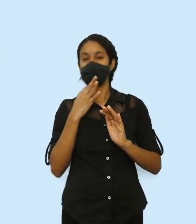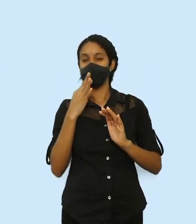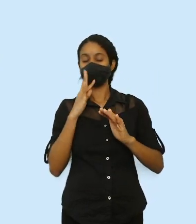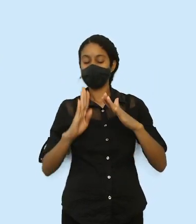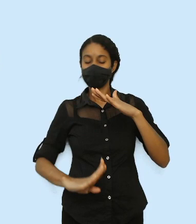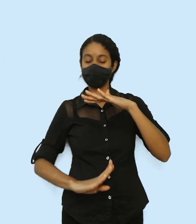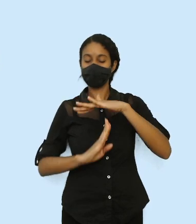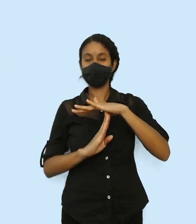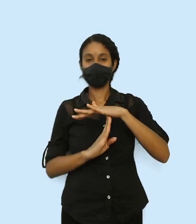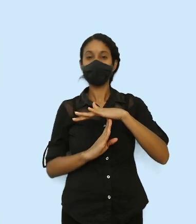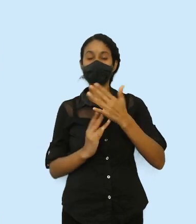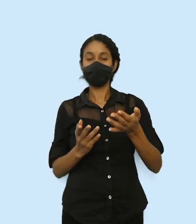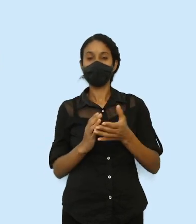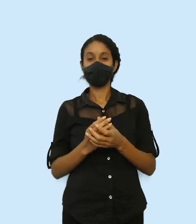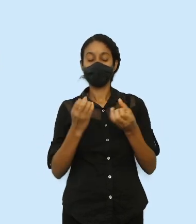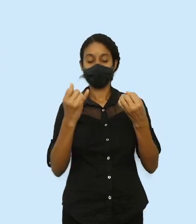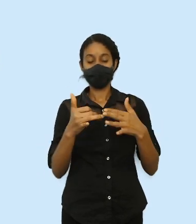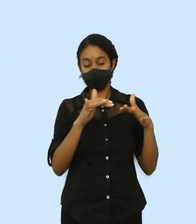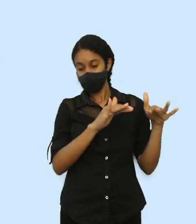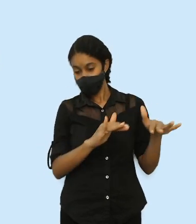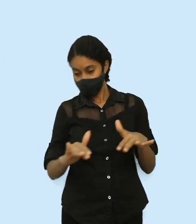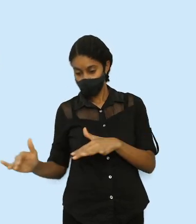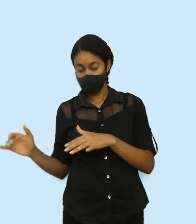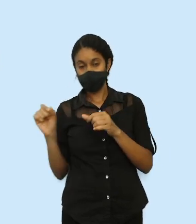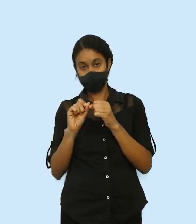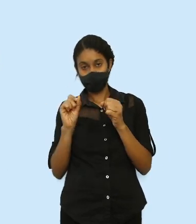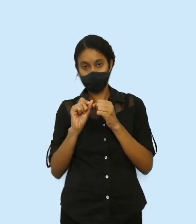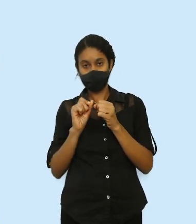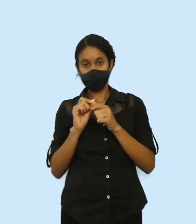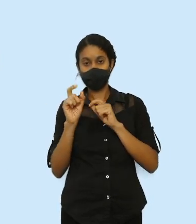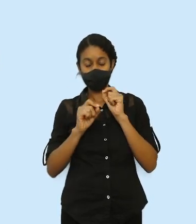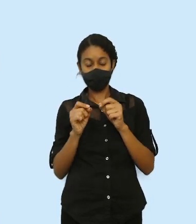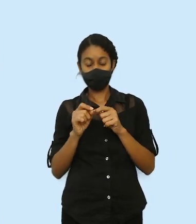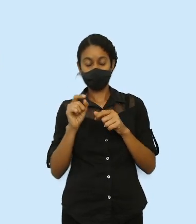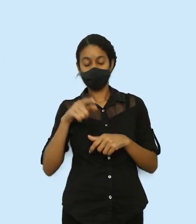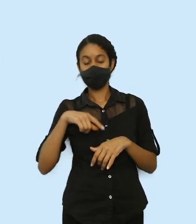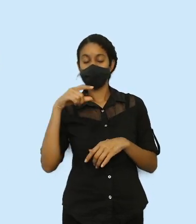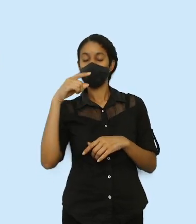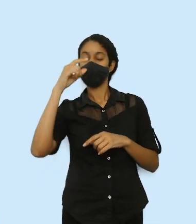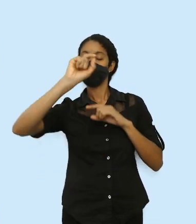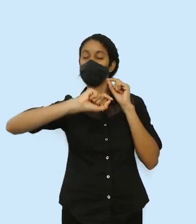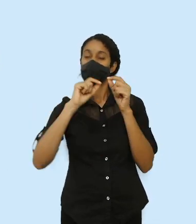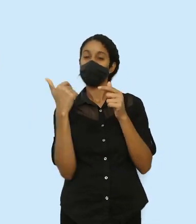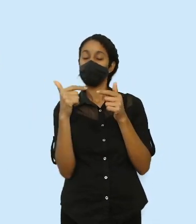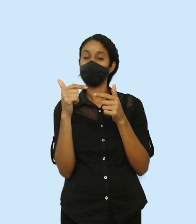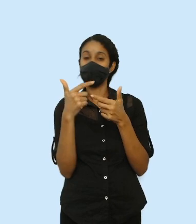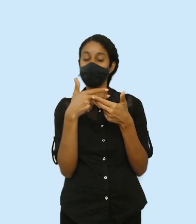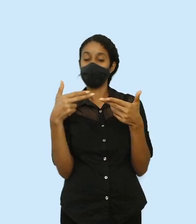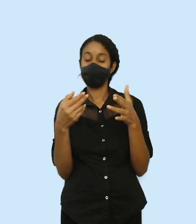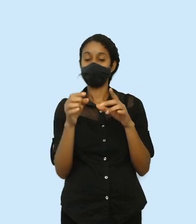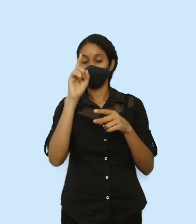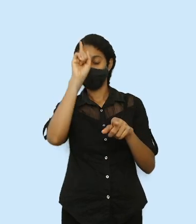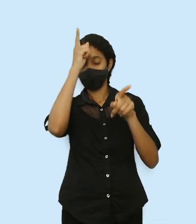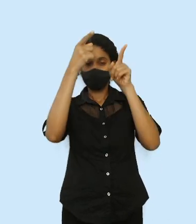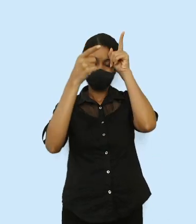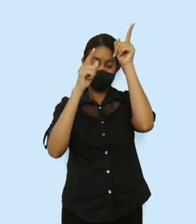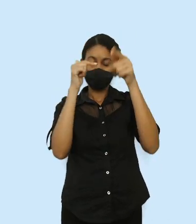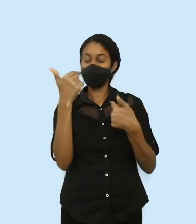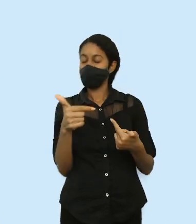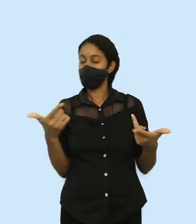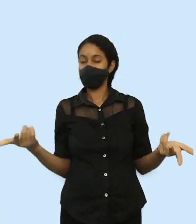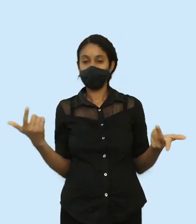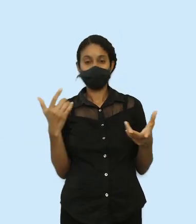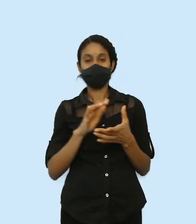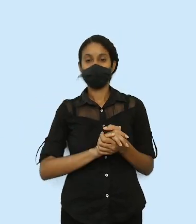voltando a falar sobre as esteiras de produção. Não é preciso dizer que nessas modalidades não existe nenhum tipo de produção criativa por parte do